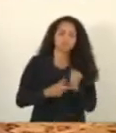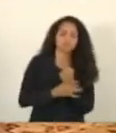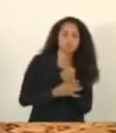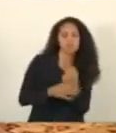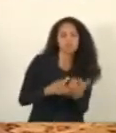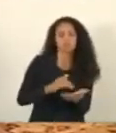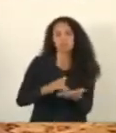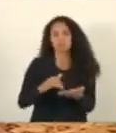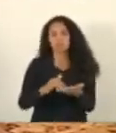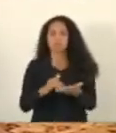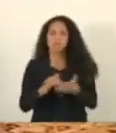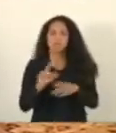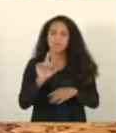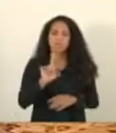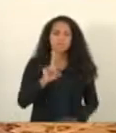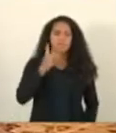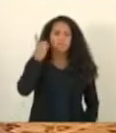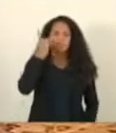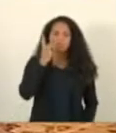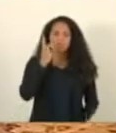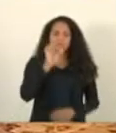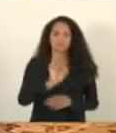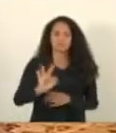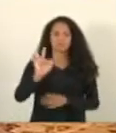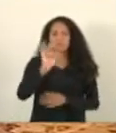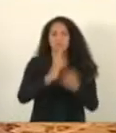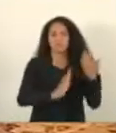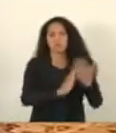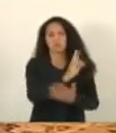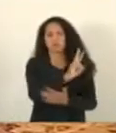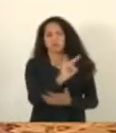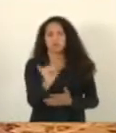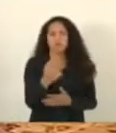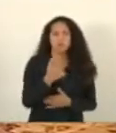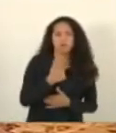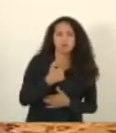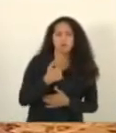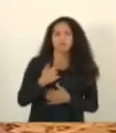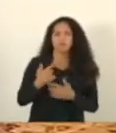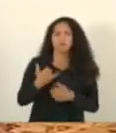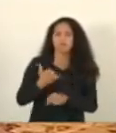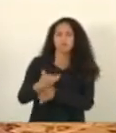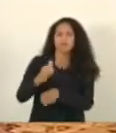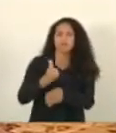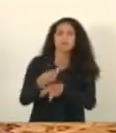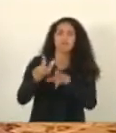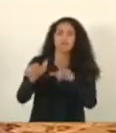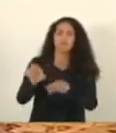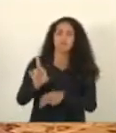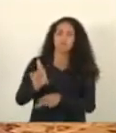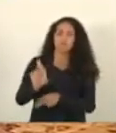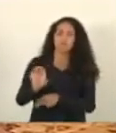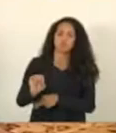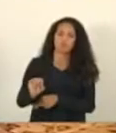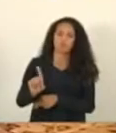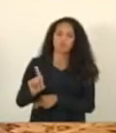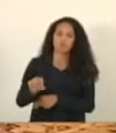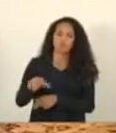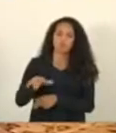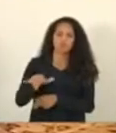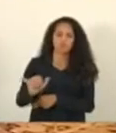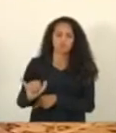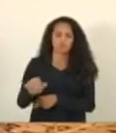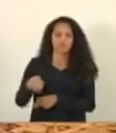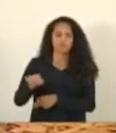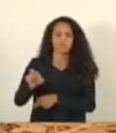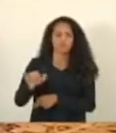candidato a deputado federal, eu vou enganar os bestas dos capixaba, da mesma forma que o Rodinei Miranda enganou. Eu vou usar, ele fala, eu vou